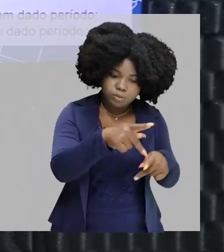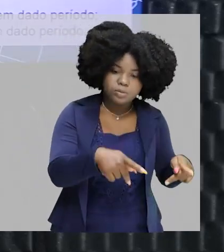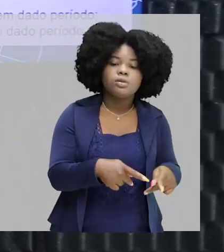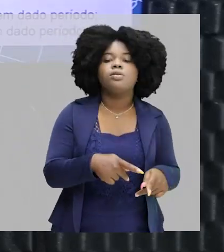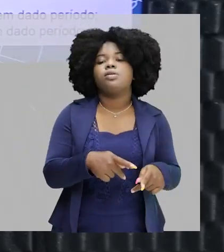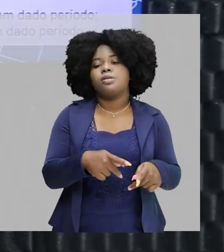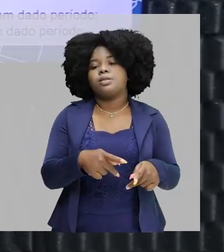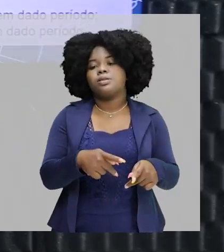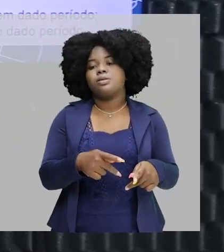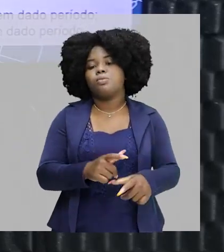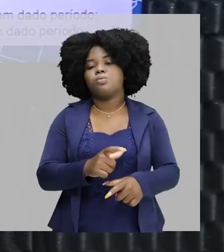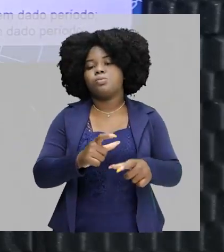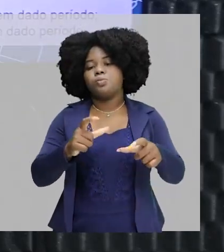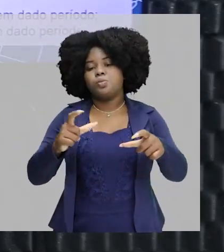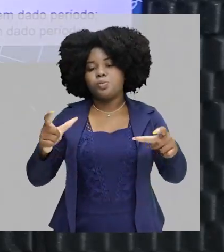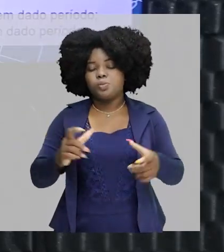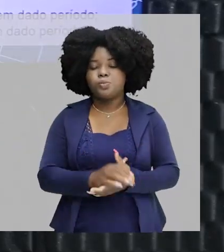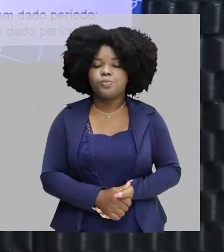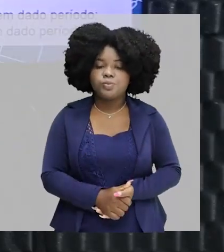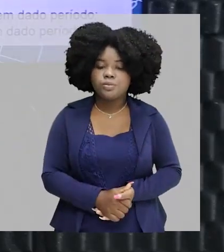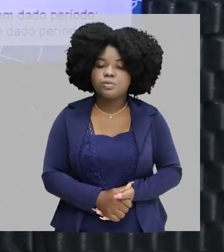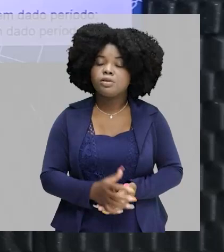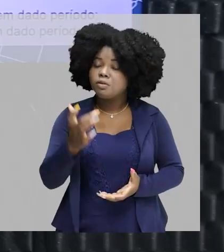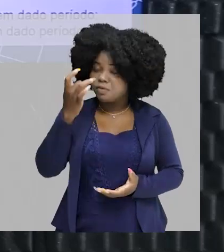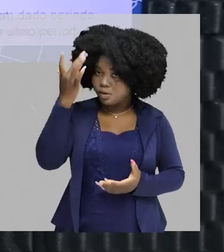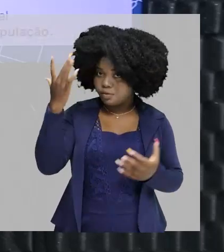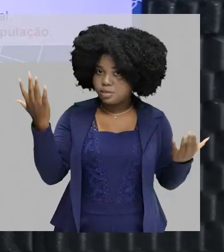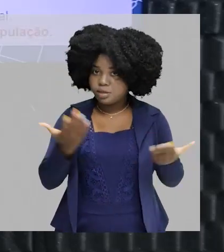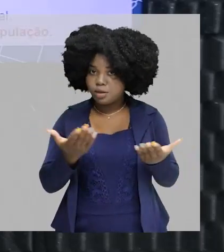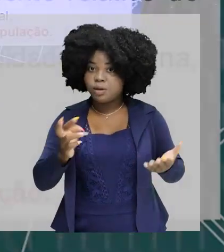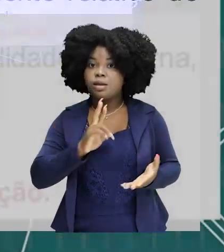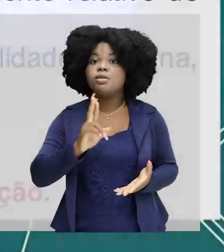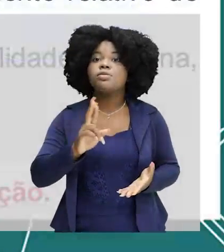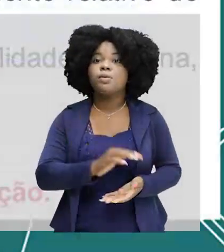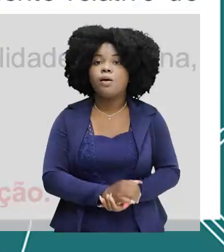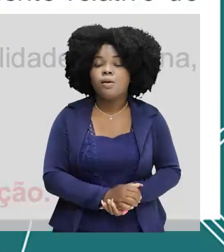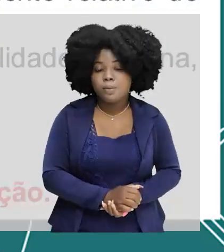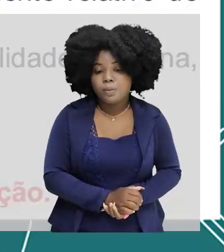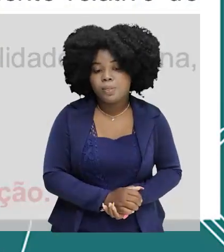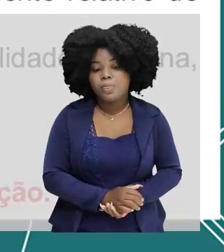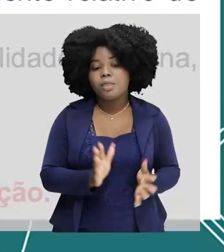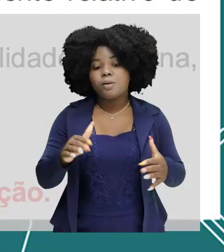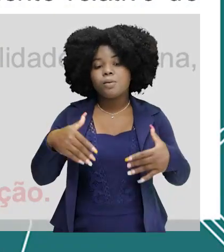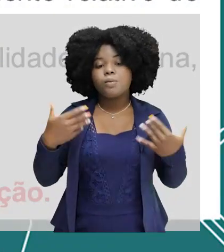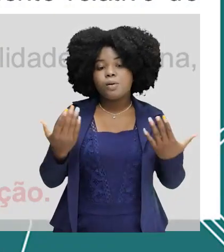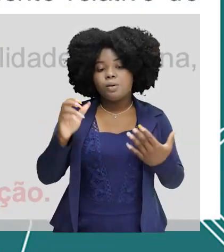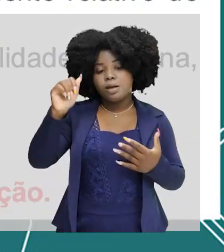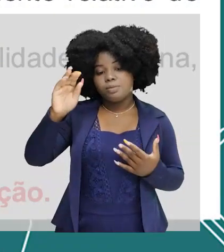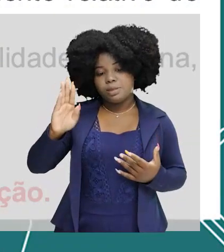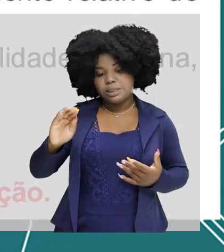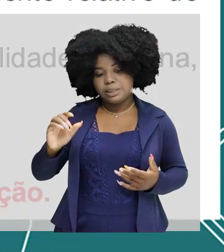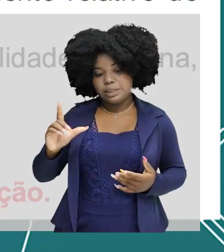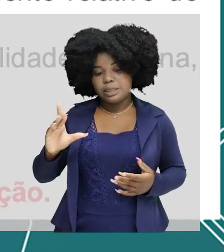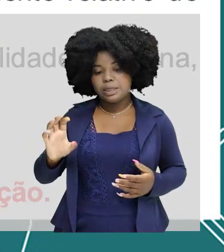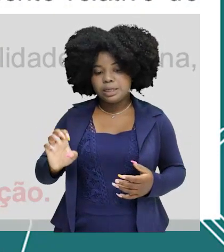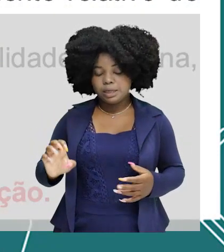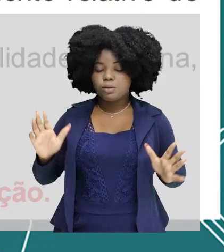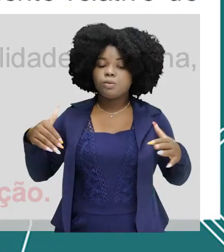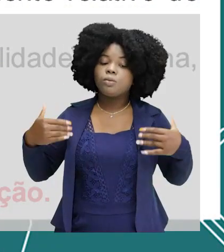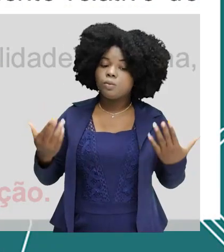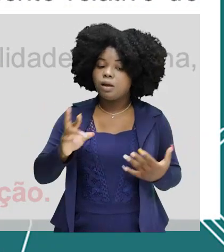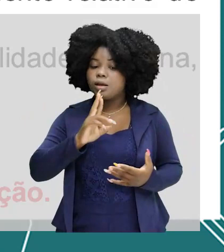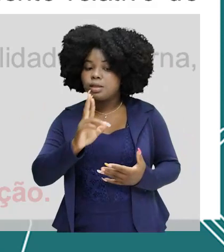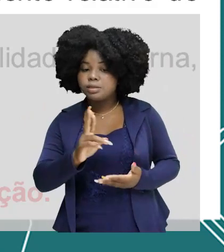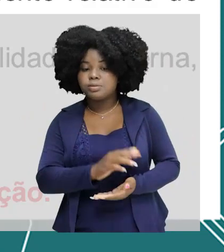A população aumentando. Tá? Então, agora fica fácil, né? Então, o nosso gabarito, o crescimento vegetativo, é uma principal